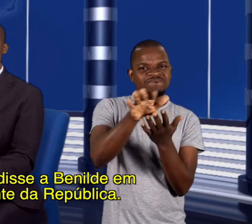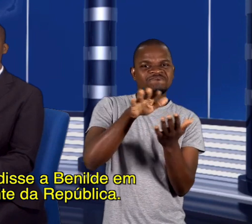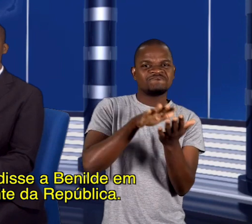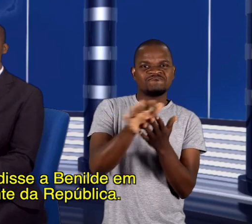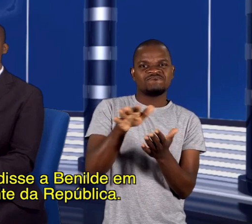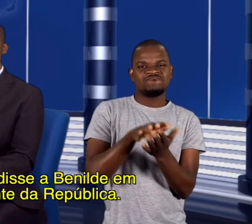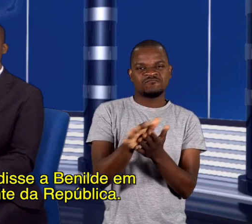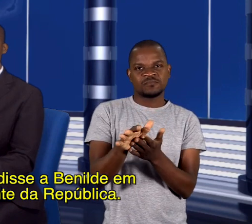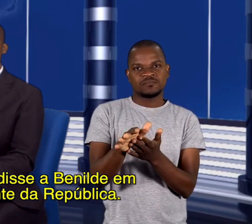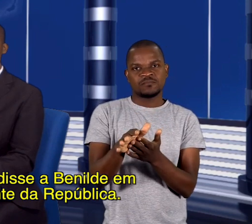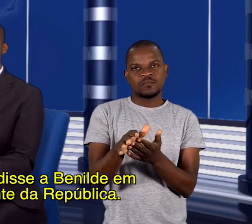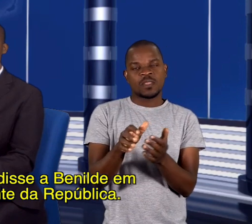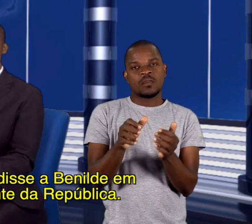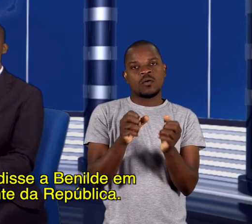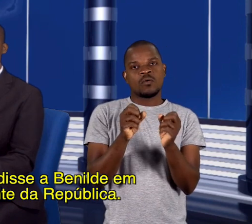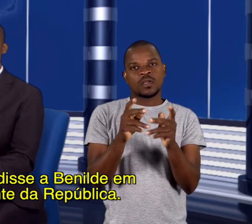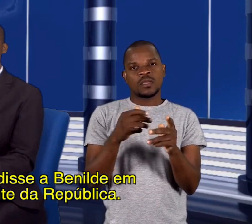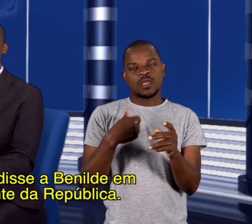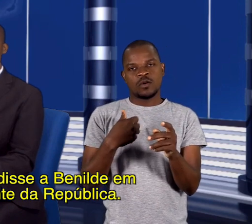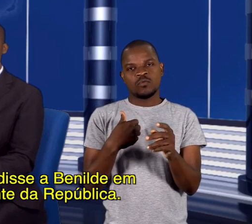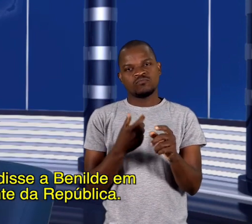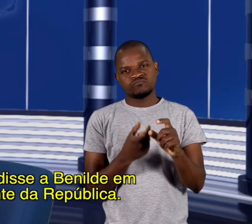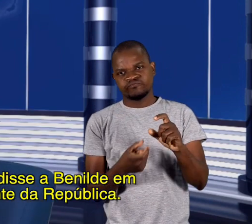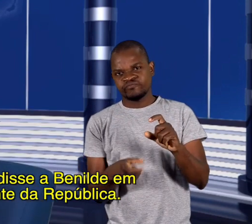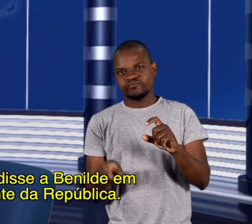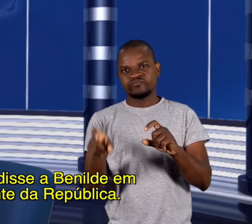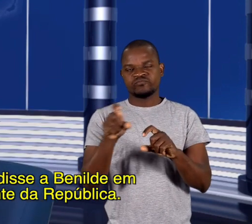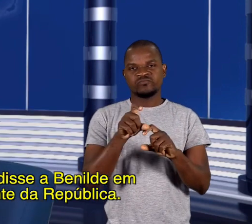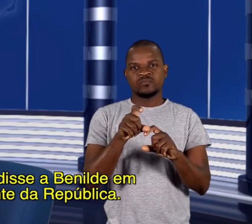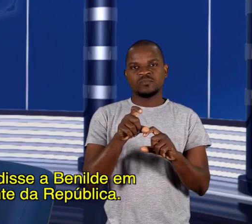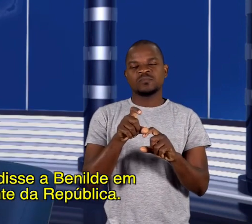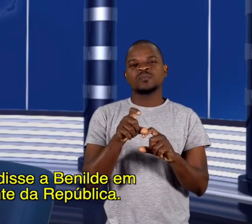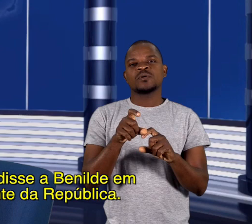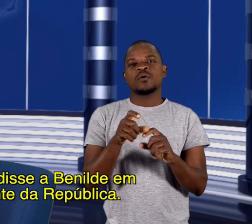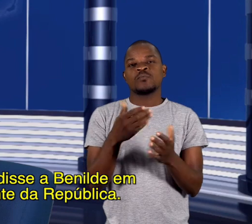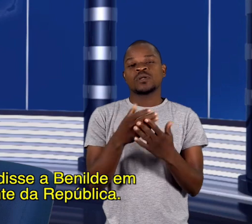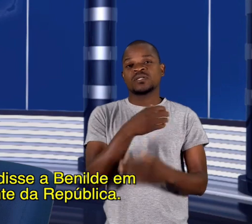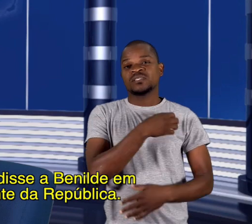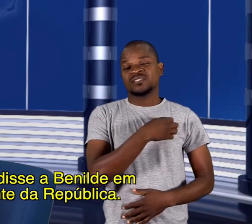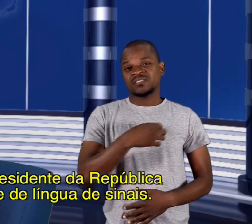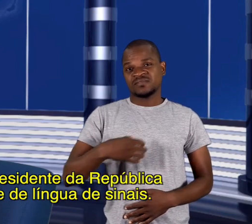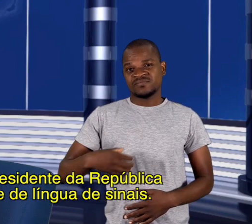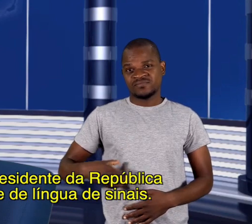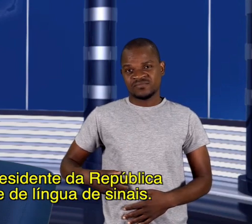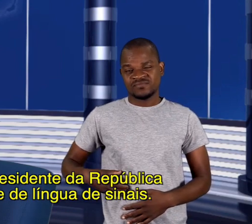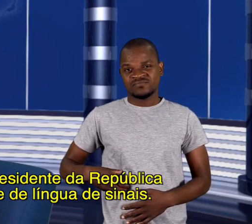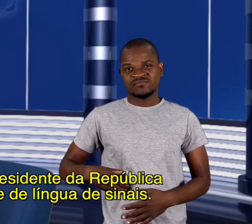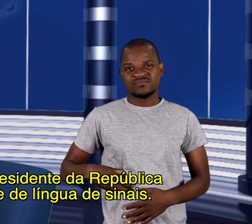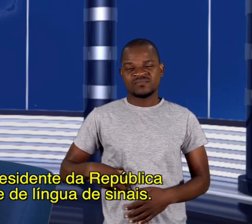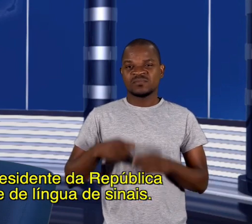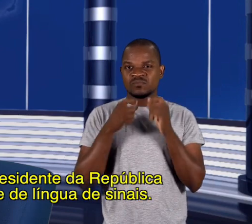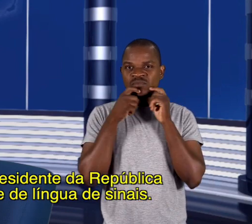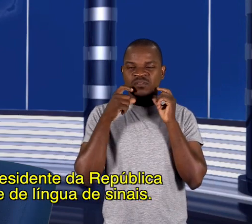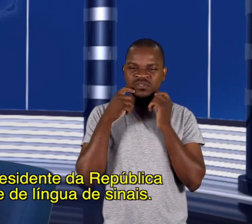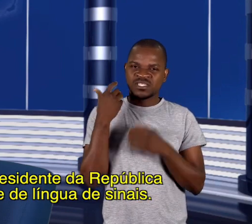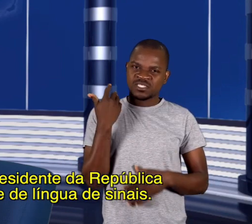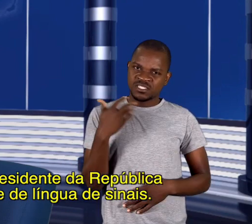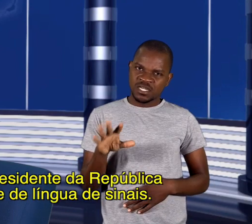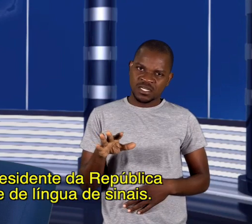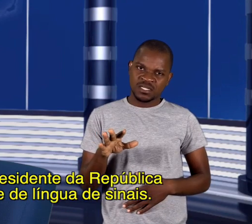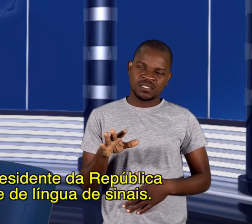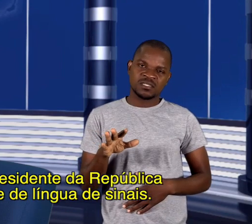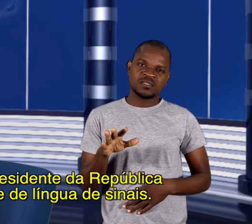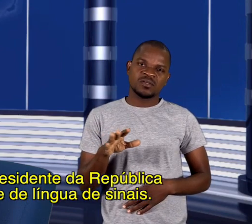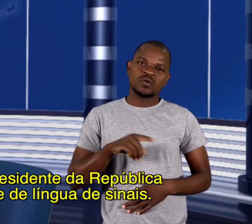eu queria secundar o estava a dizer a Benilde em relação ao informe do presidente da república porque o FAMODE já tinha enviado uma